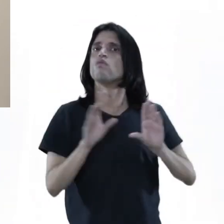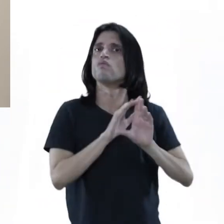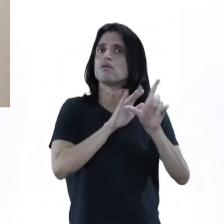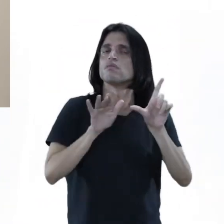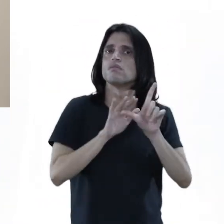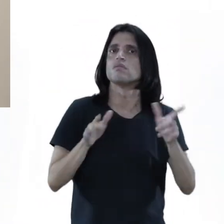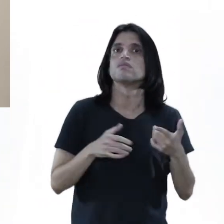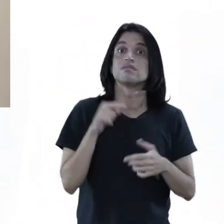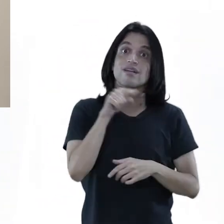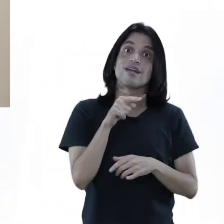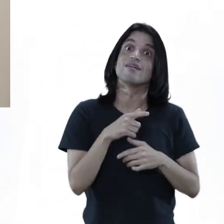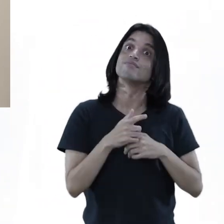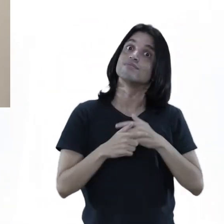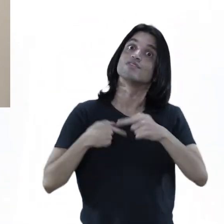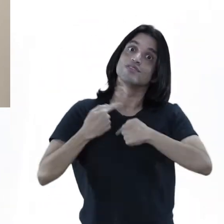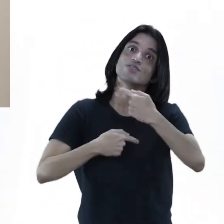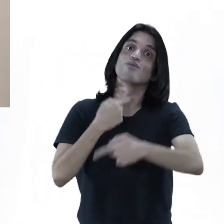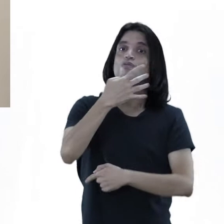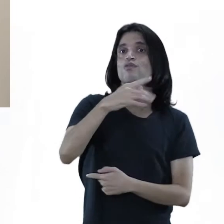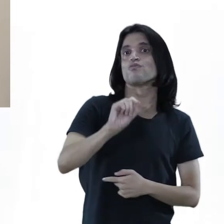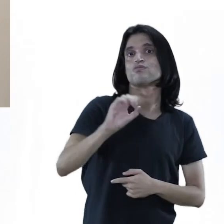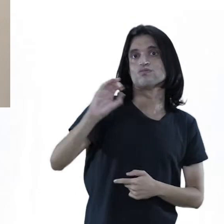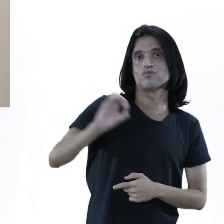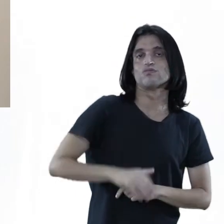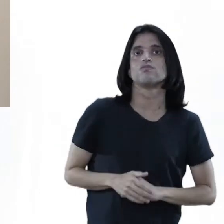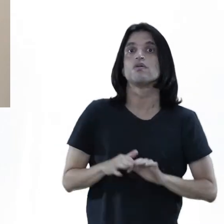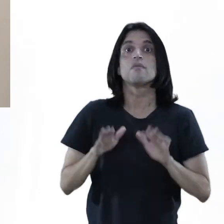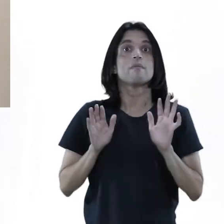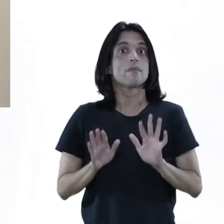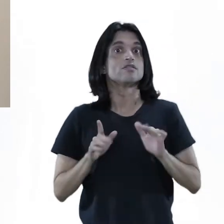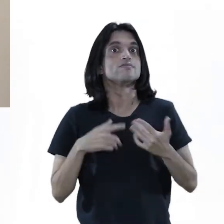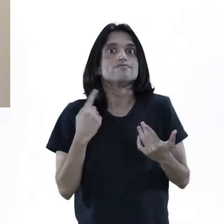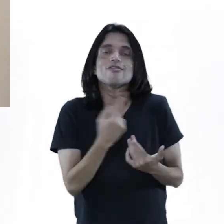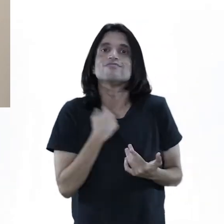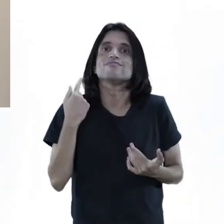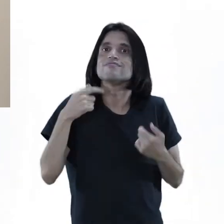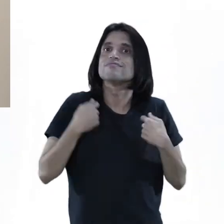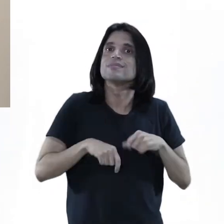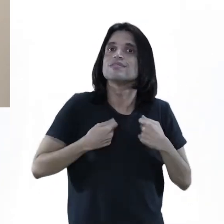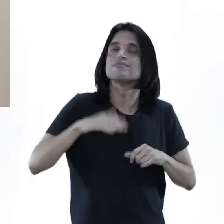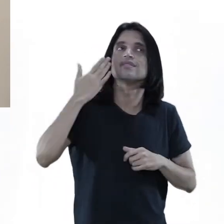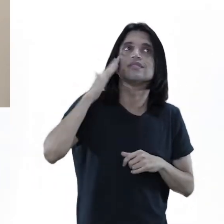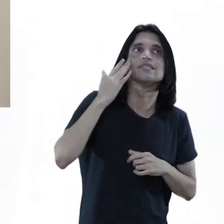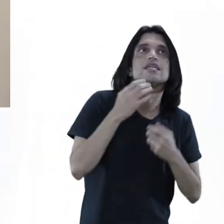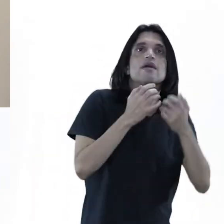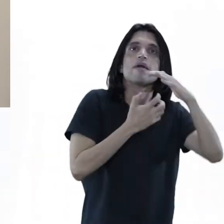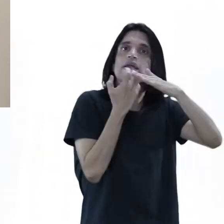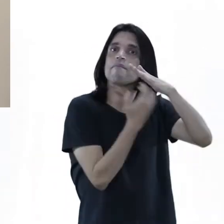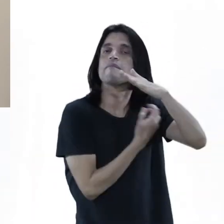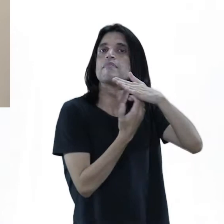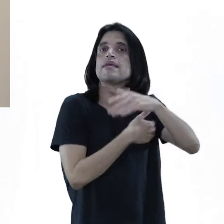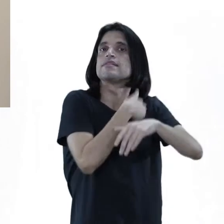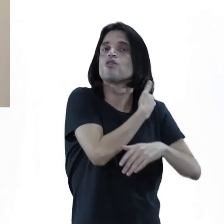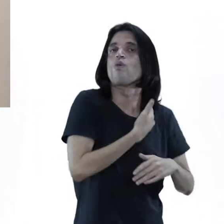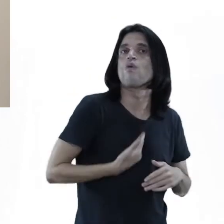com essa revolução 4.0. No entanto, galera, a gente tem que entender que para muitas empresas e